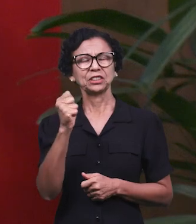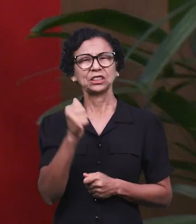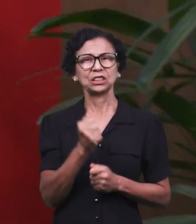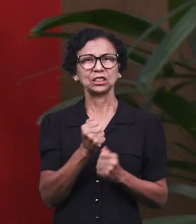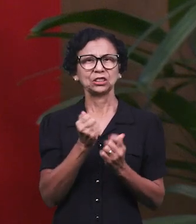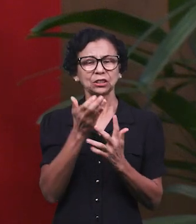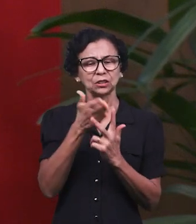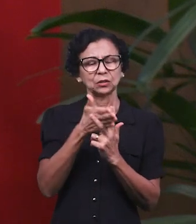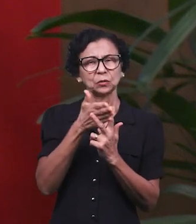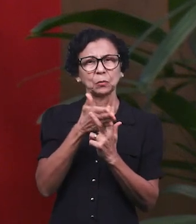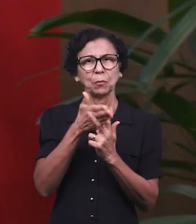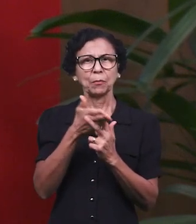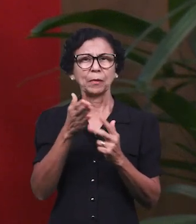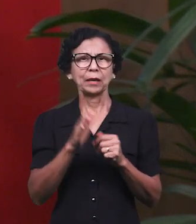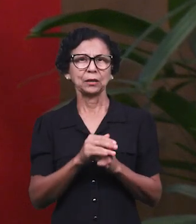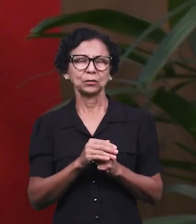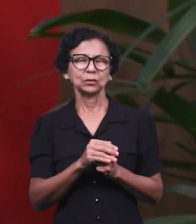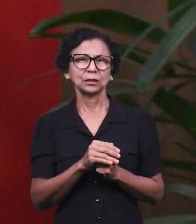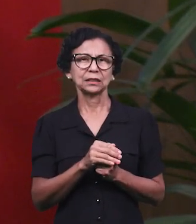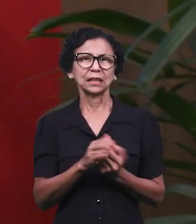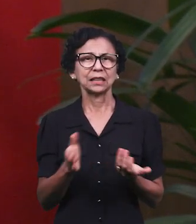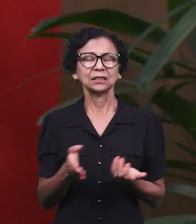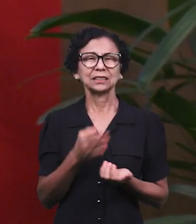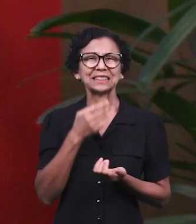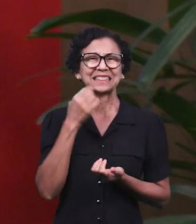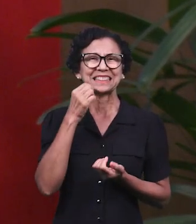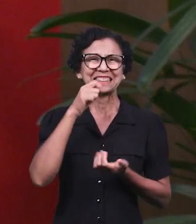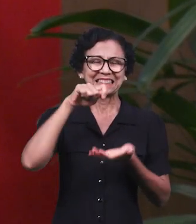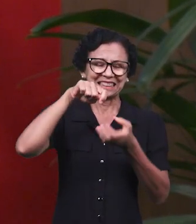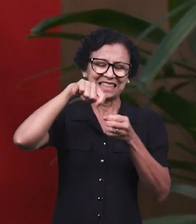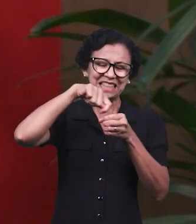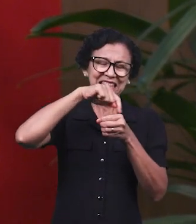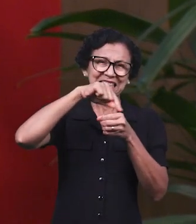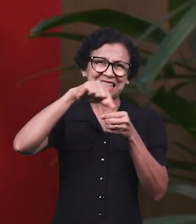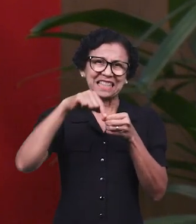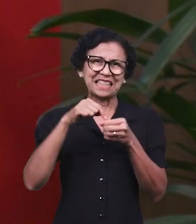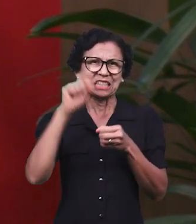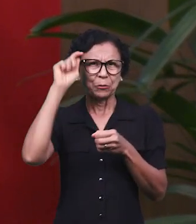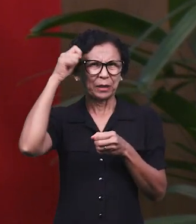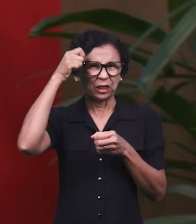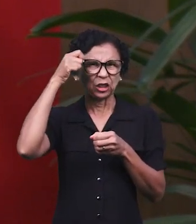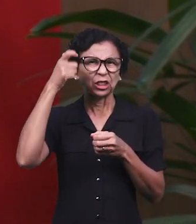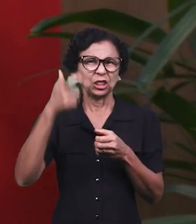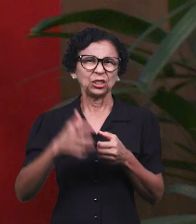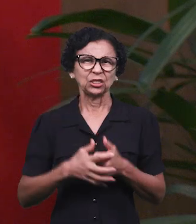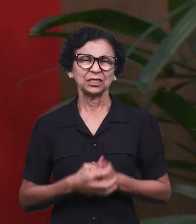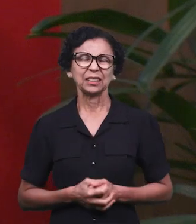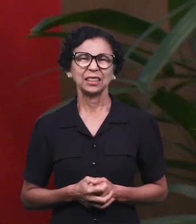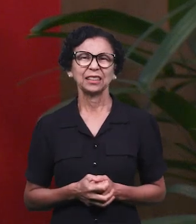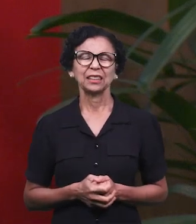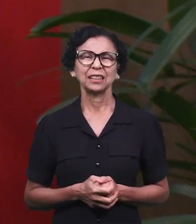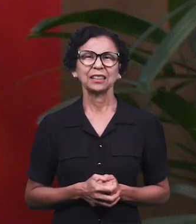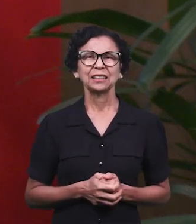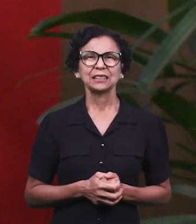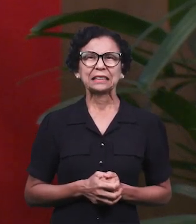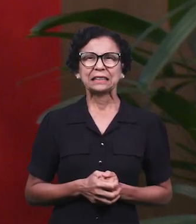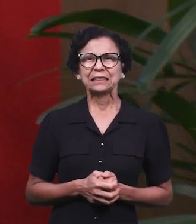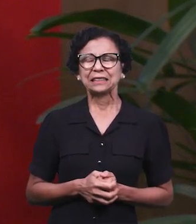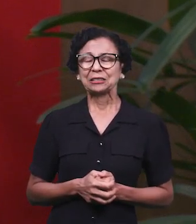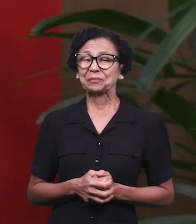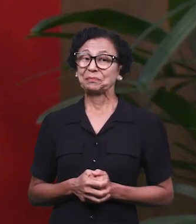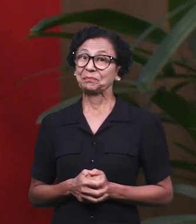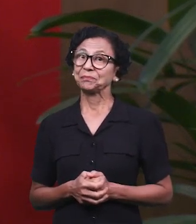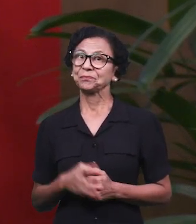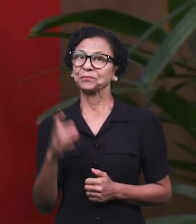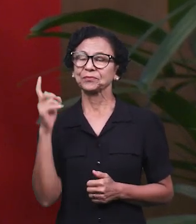que ficam entre os dentes. E a gente sabe que uma gengiva inflamada, que uma cárie, ela causa